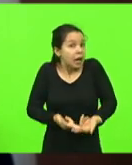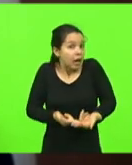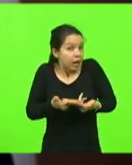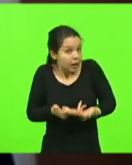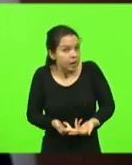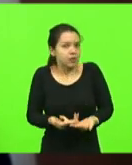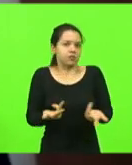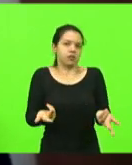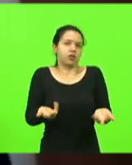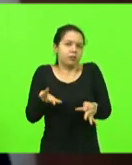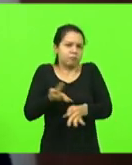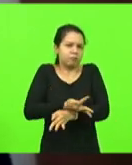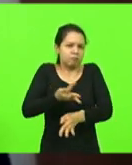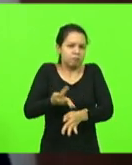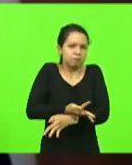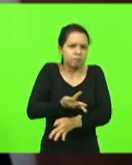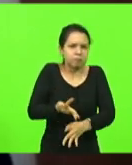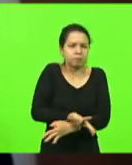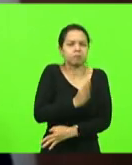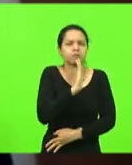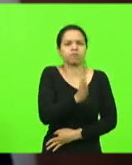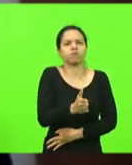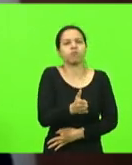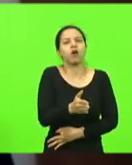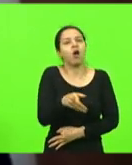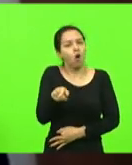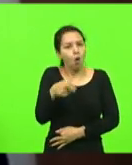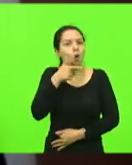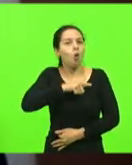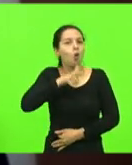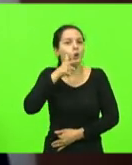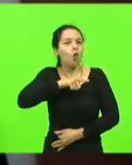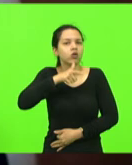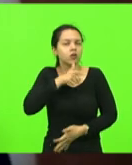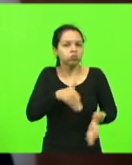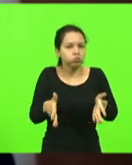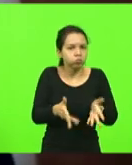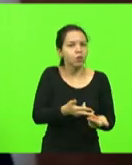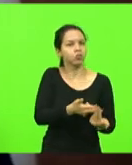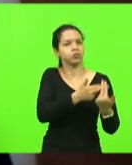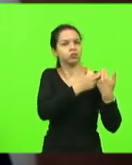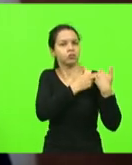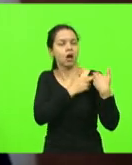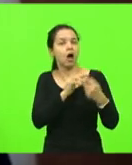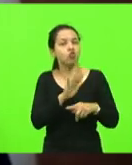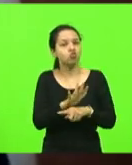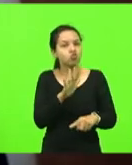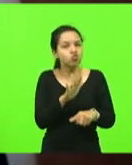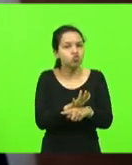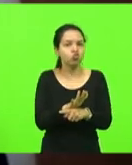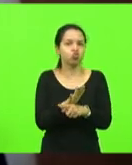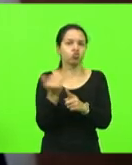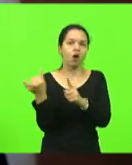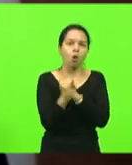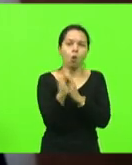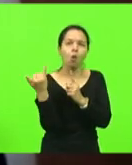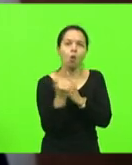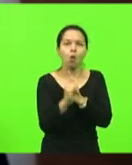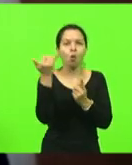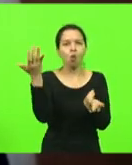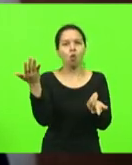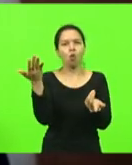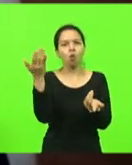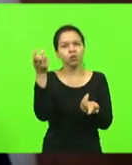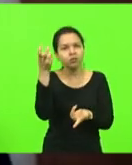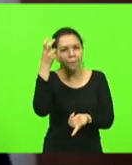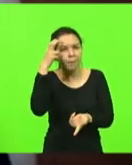conduzirem com responsabilidade a mediar conhecimentos, valores sociais e nos provocar